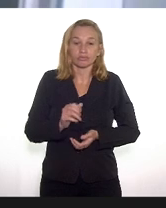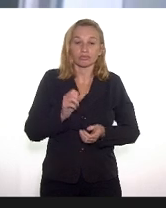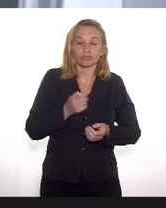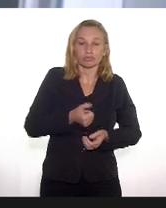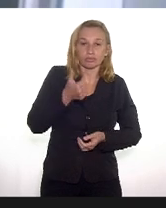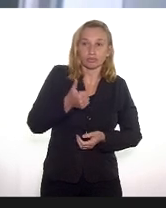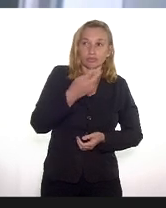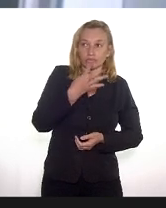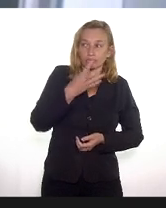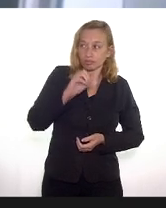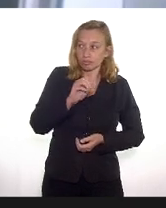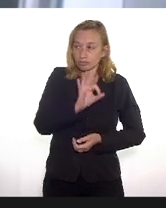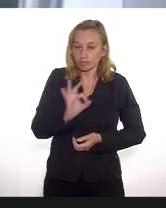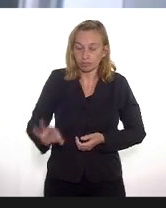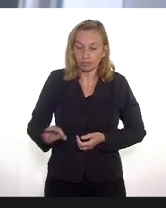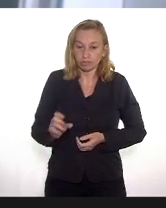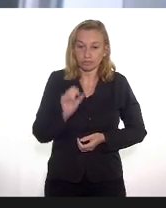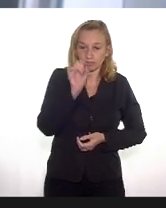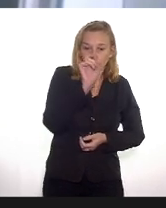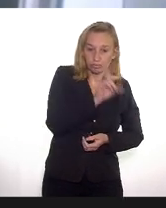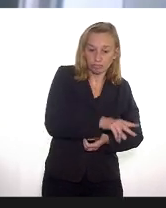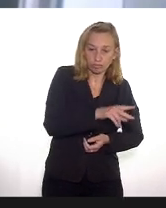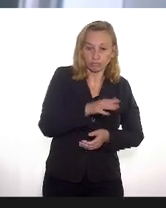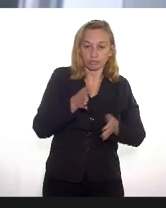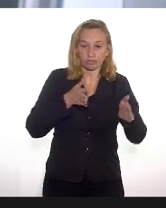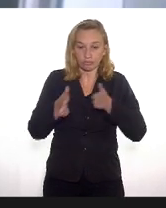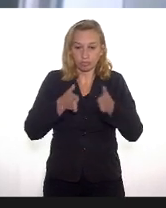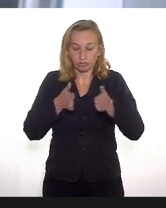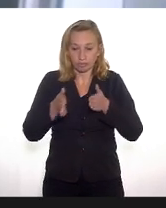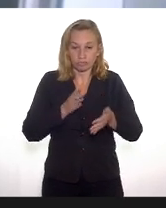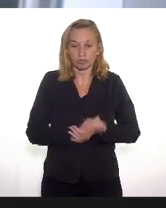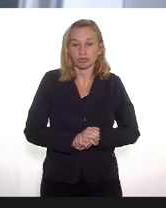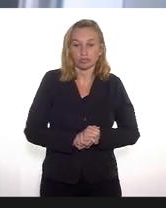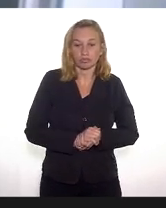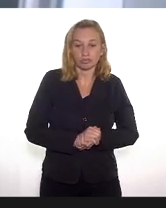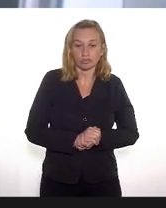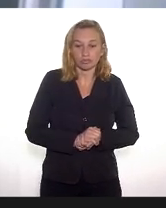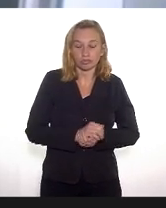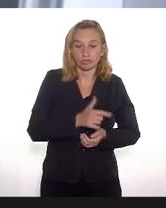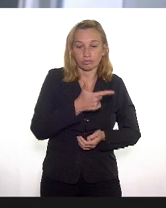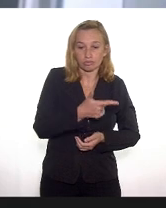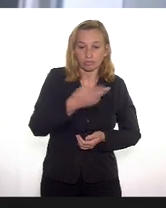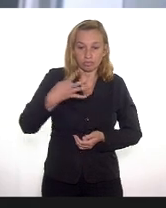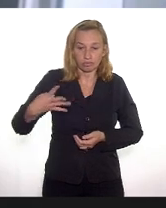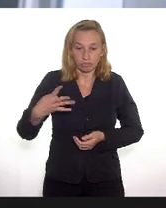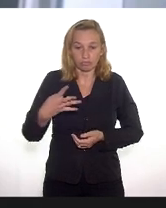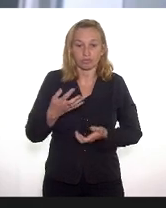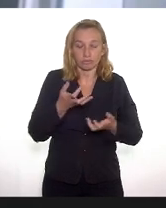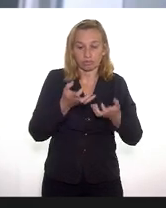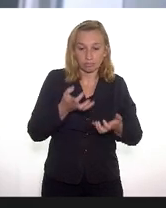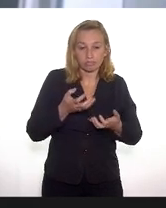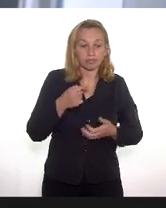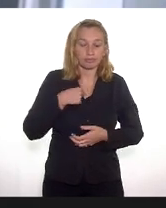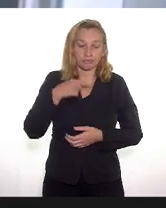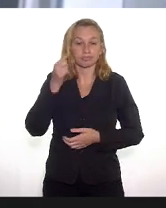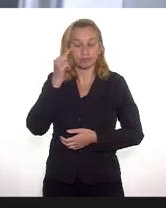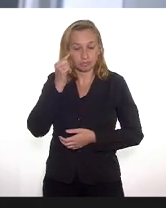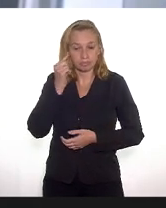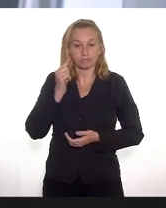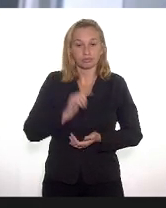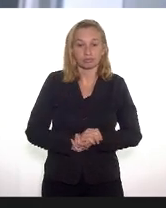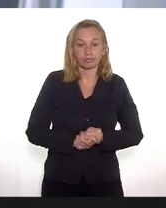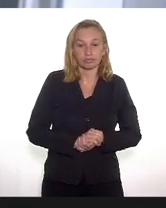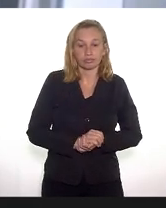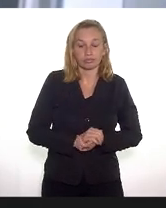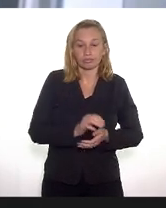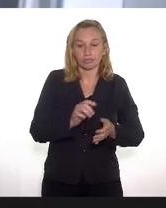de 40% no último período, as progressões que estão travadas desde 2014, acho que isso requer, penso eu, uma agenda